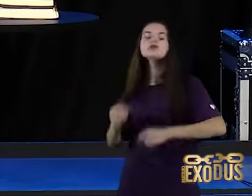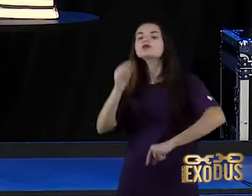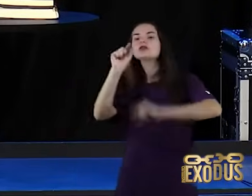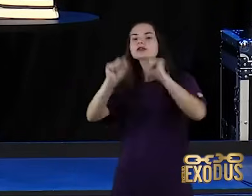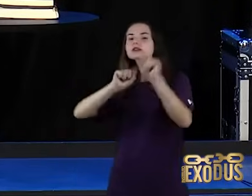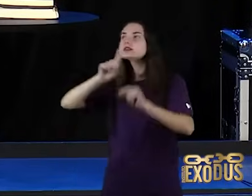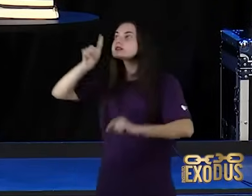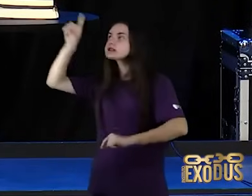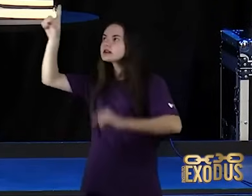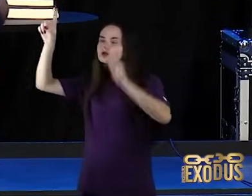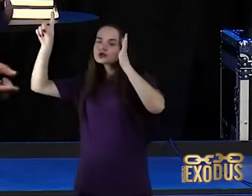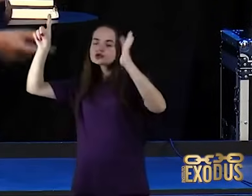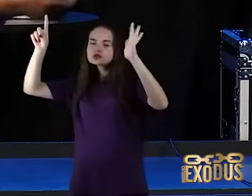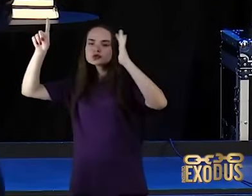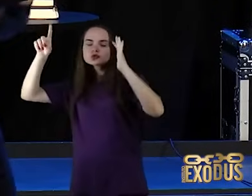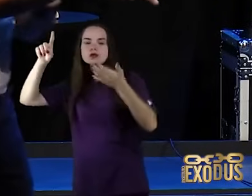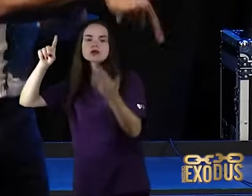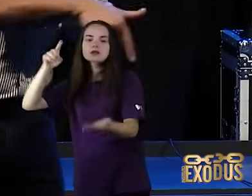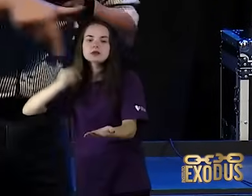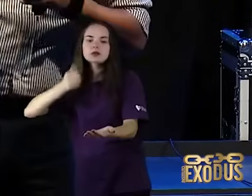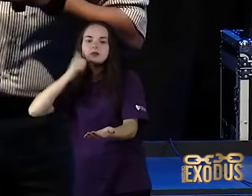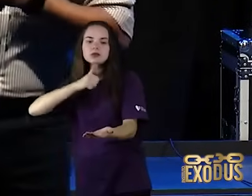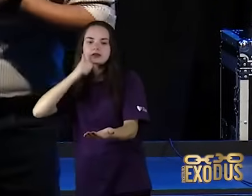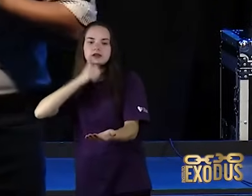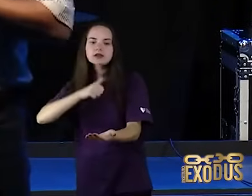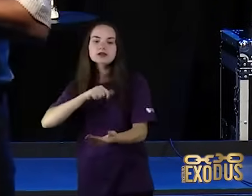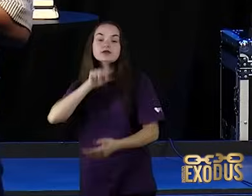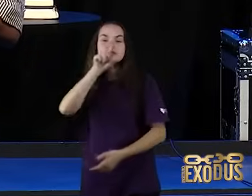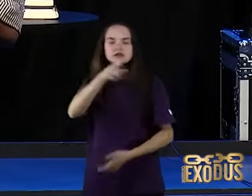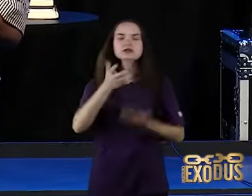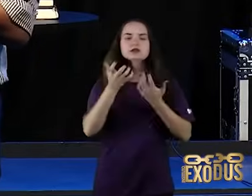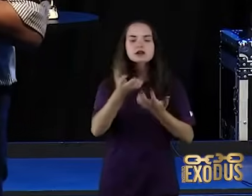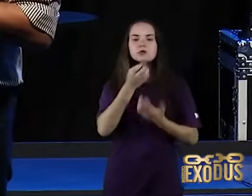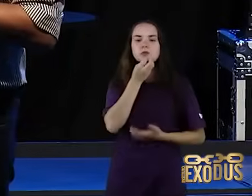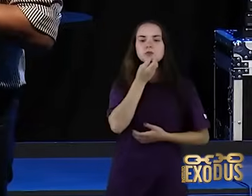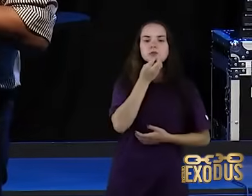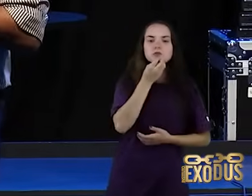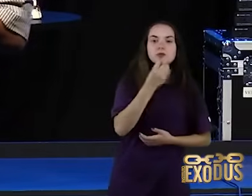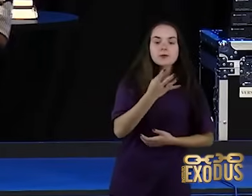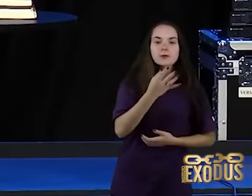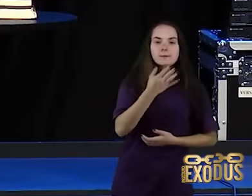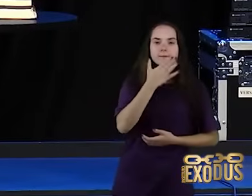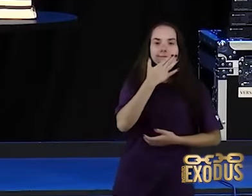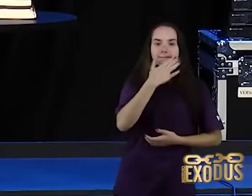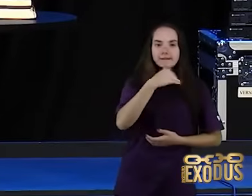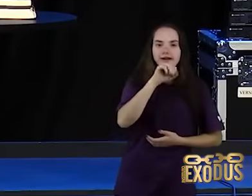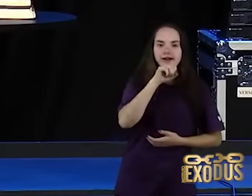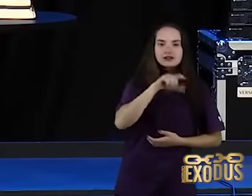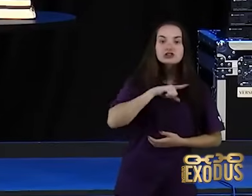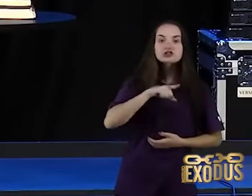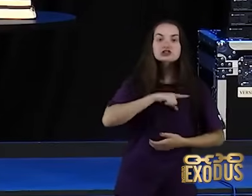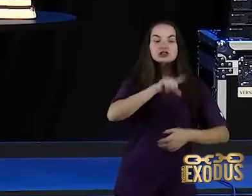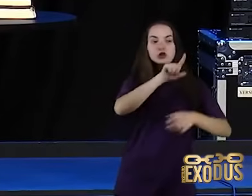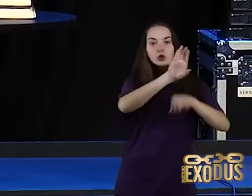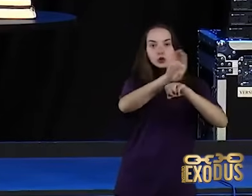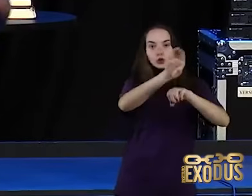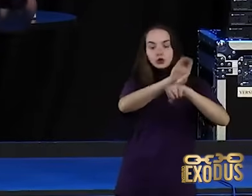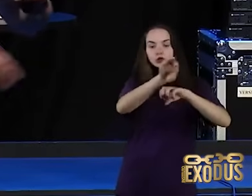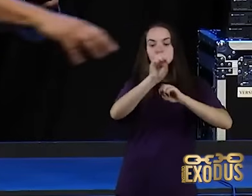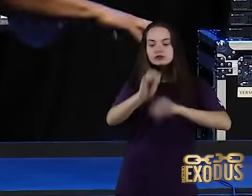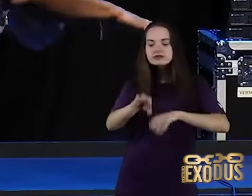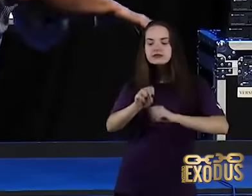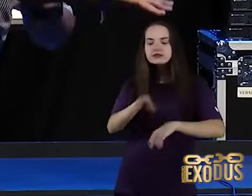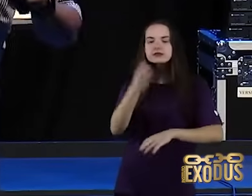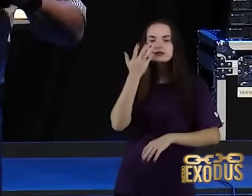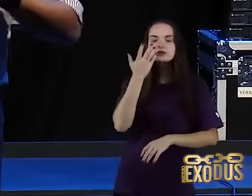Deus sonha pra mulher você quer ser um bom pai aí tá lá criando filhos à maneira de Deus